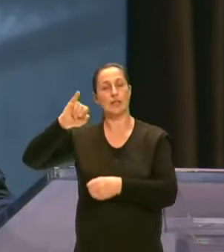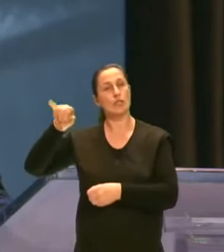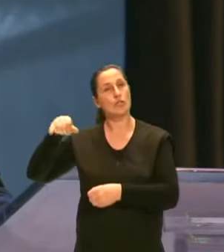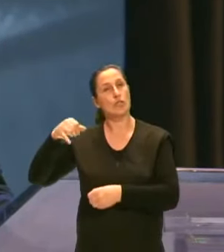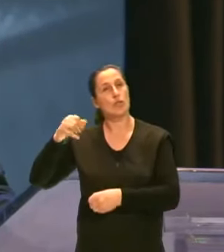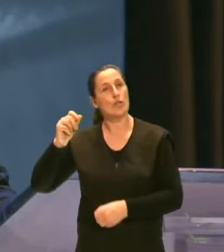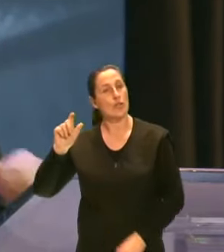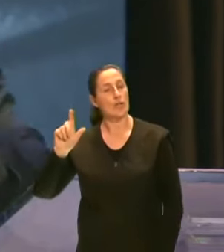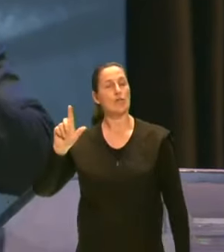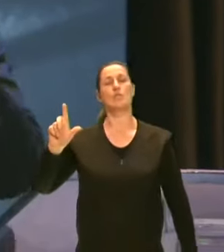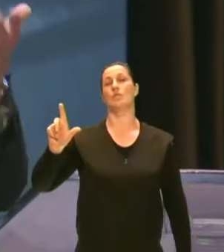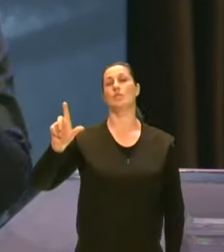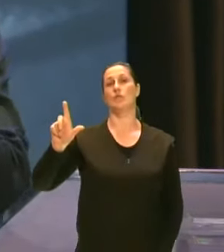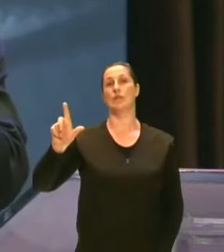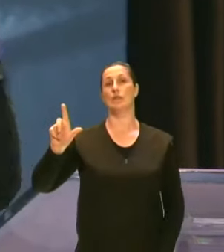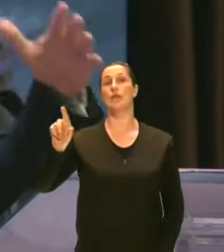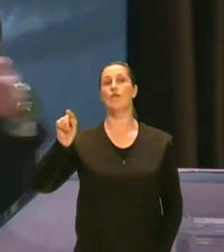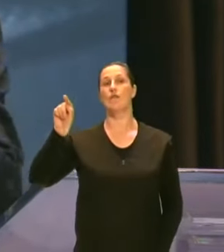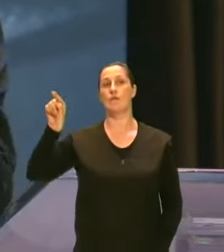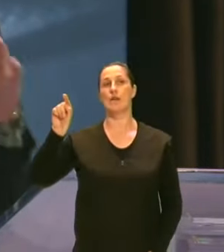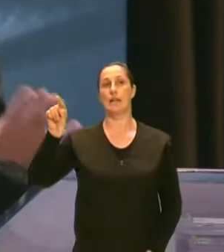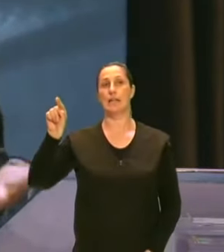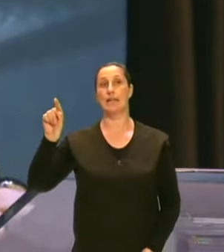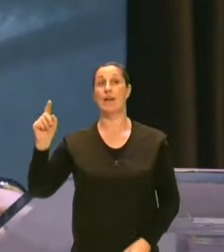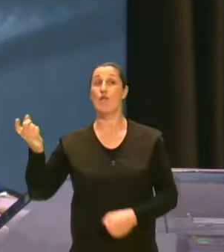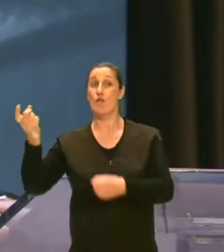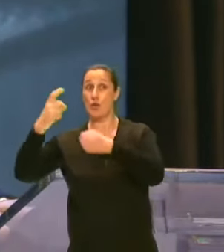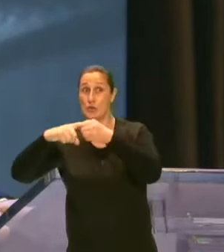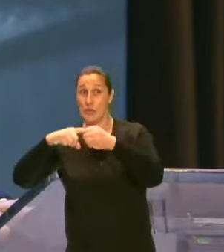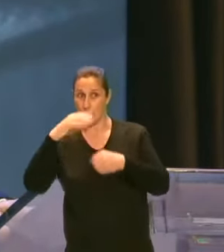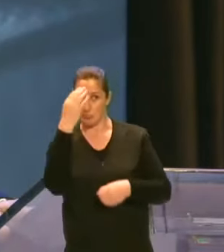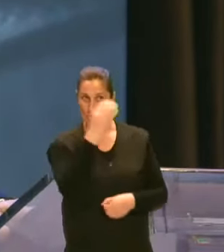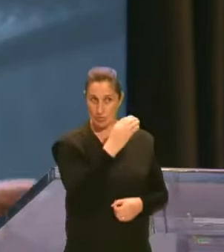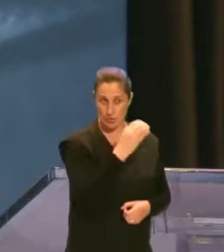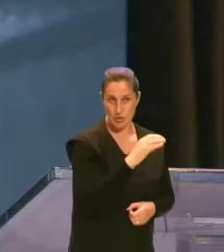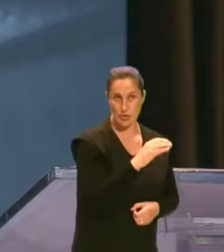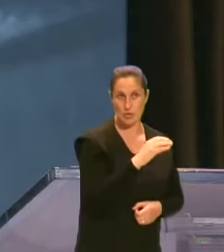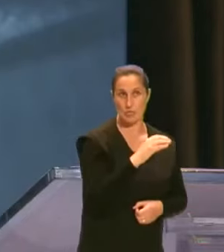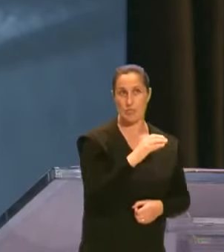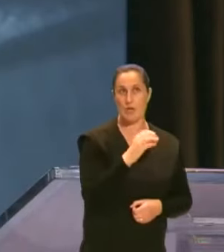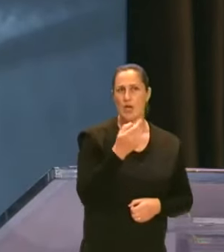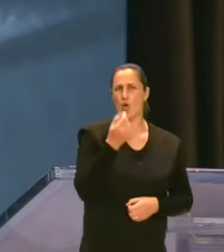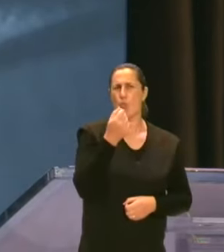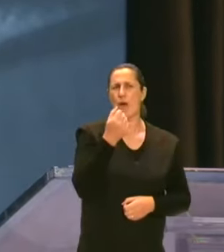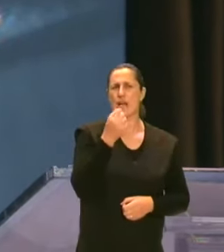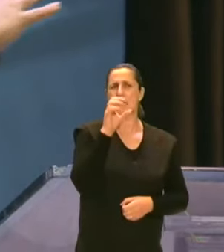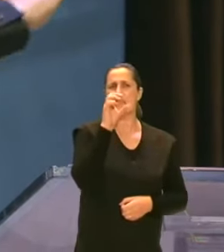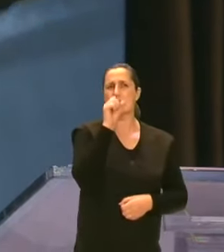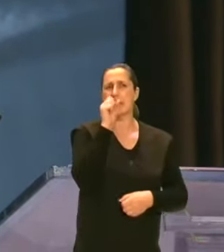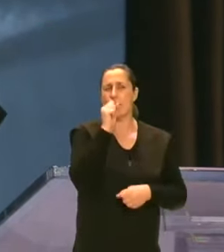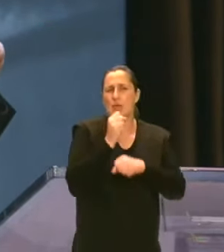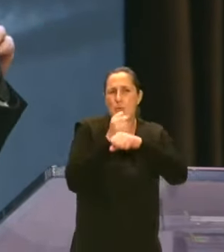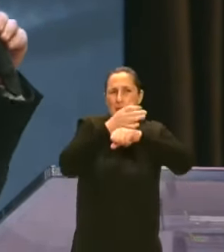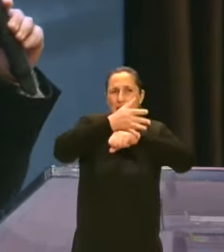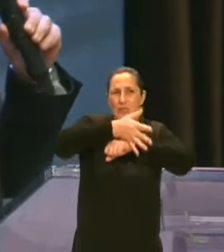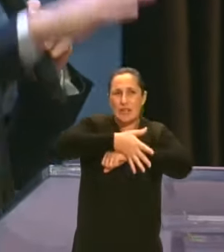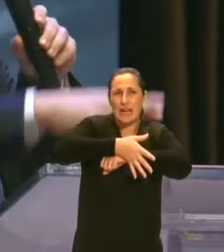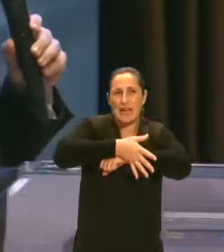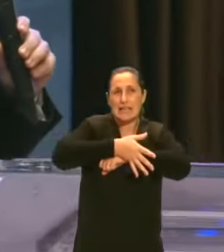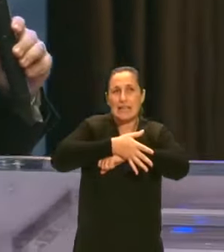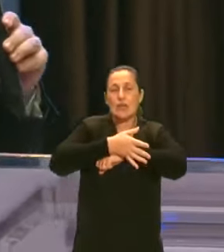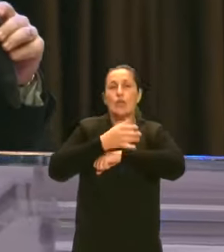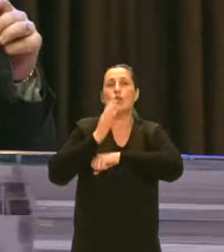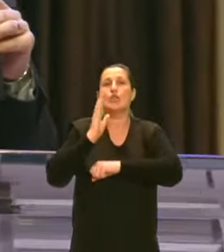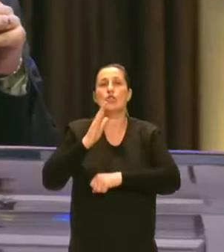alguns amigos, e na hora de voltar para sábado, já de madrugada, eu estou quase ali saindo, indo para pegar a